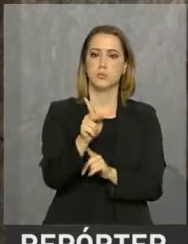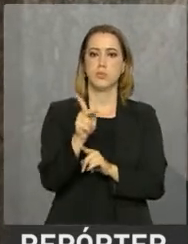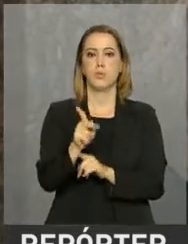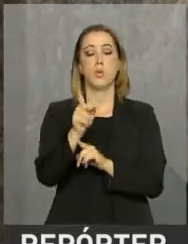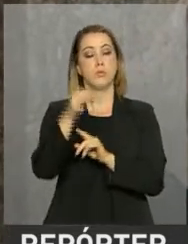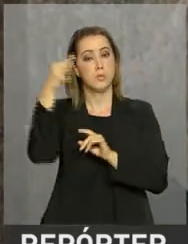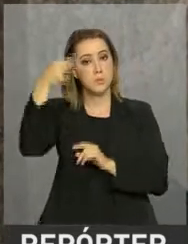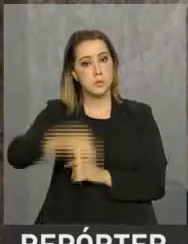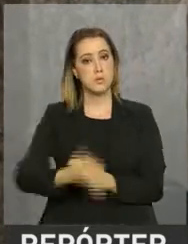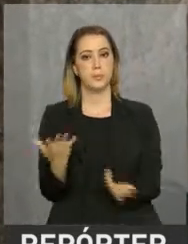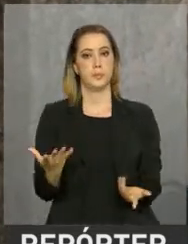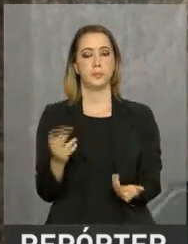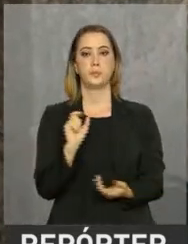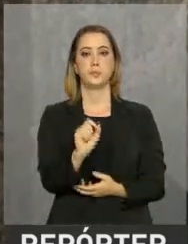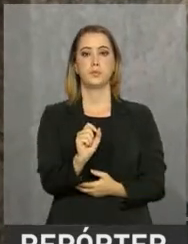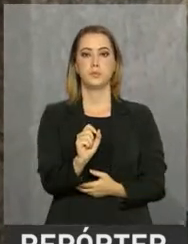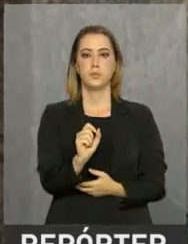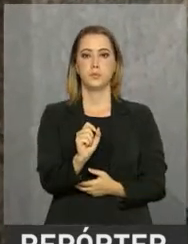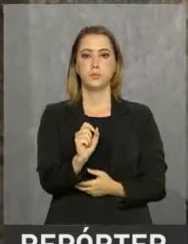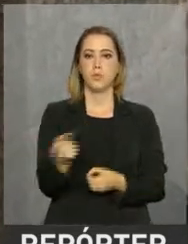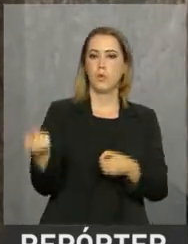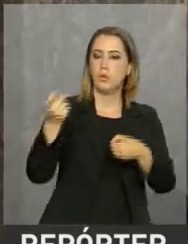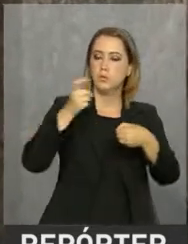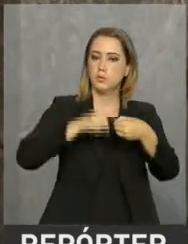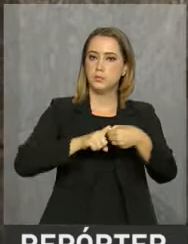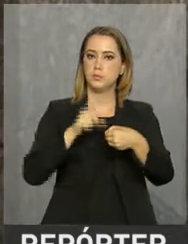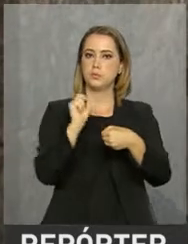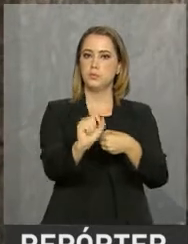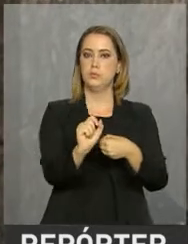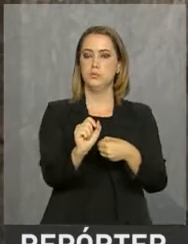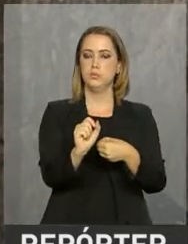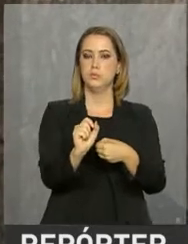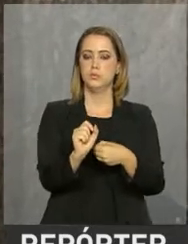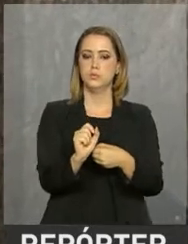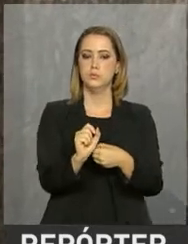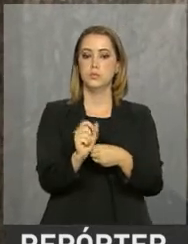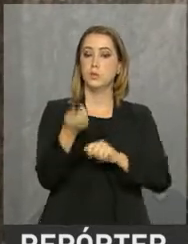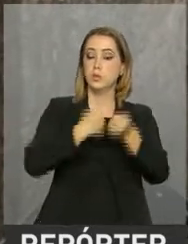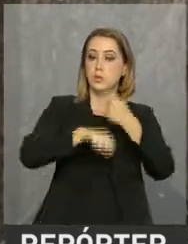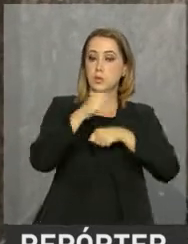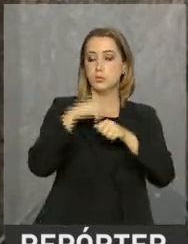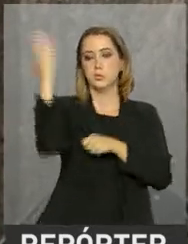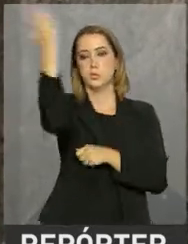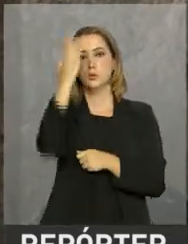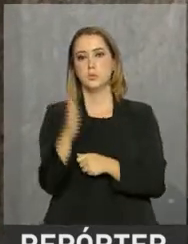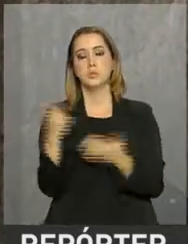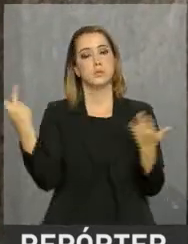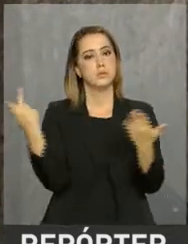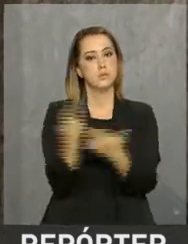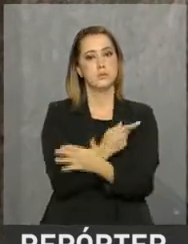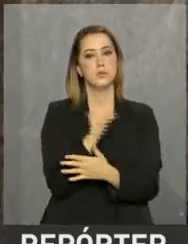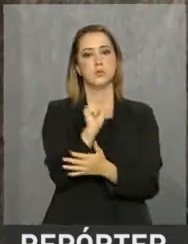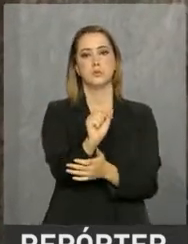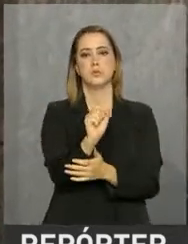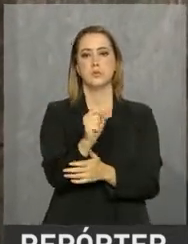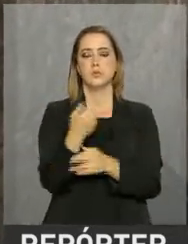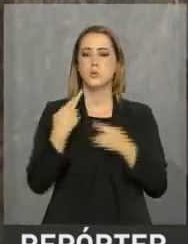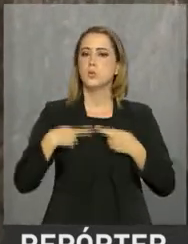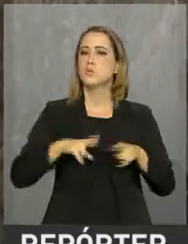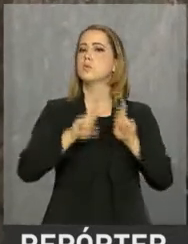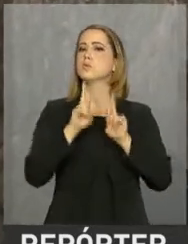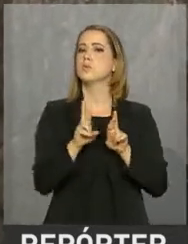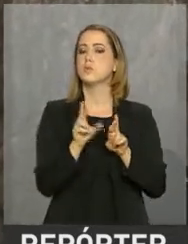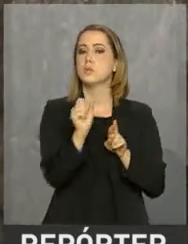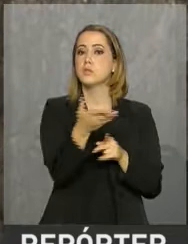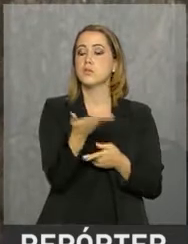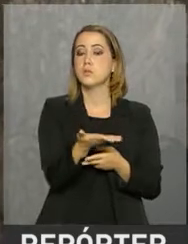clara que a retomada da economia brasileira ocorrerá. A nossa expectativa